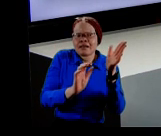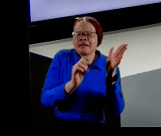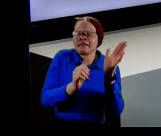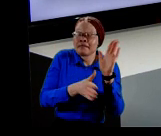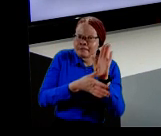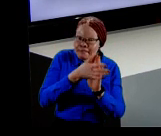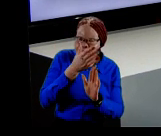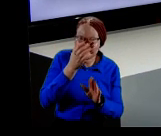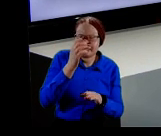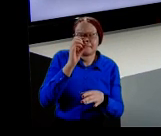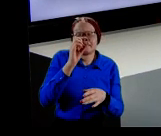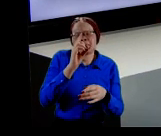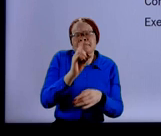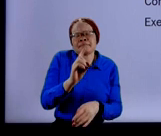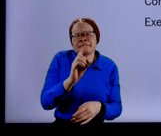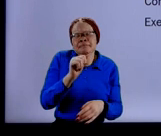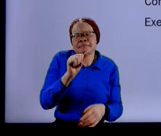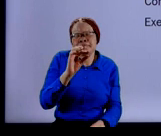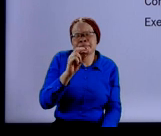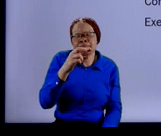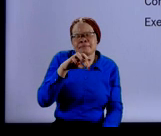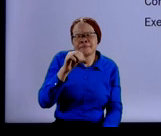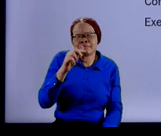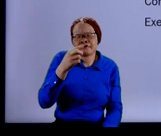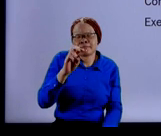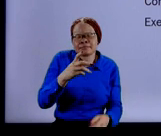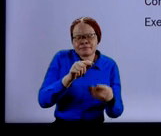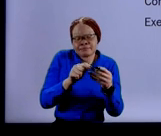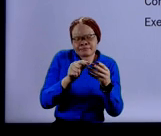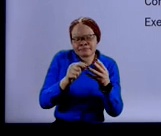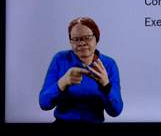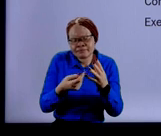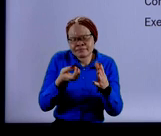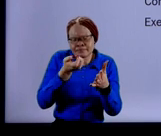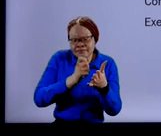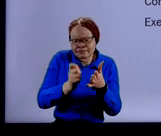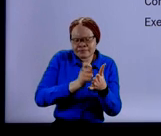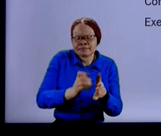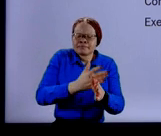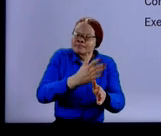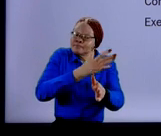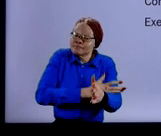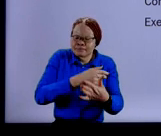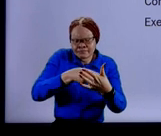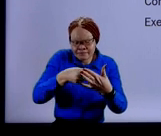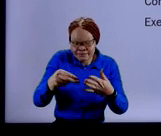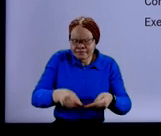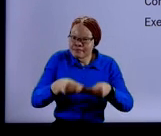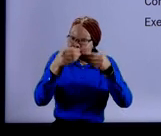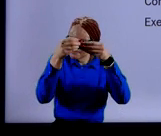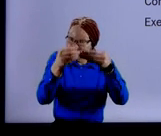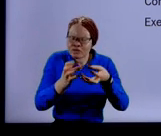o que são determinantes determinantes são elementos que se colocam antes do nome